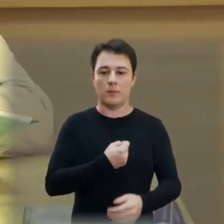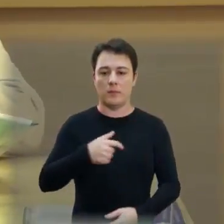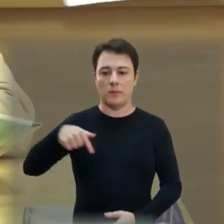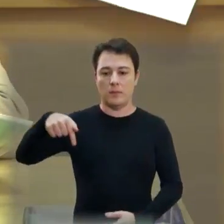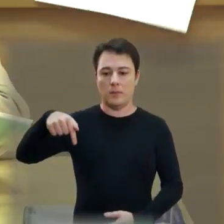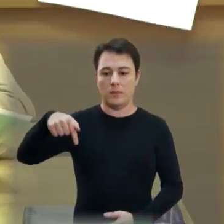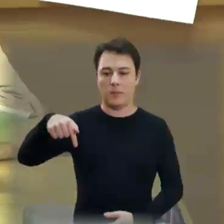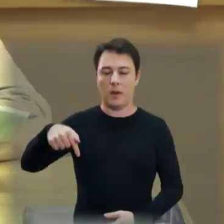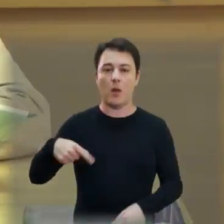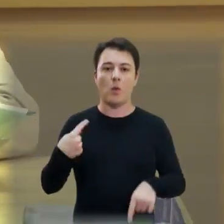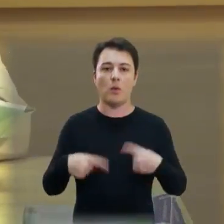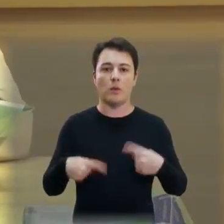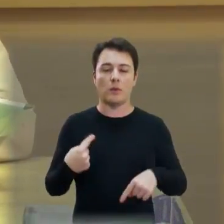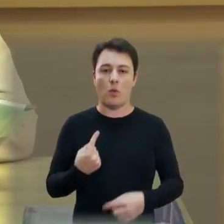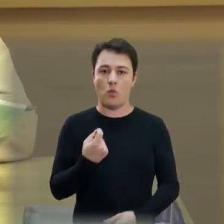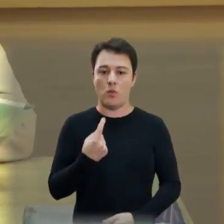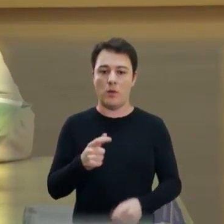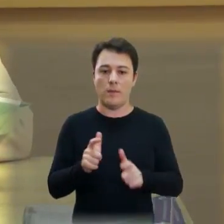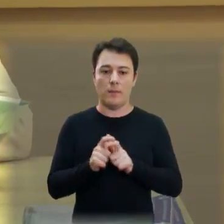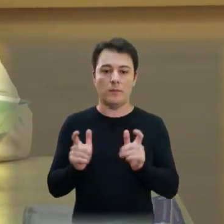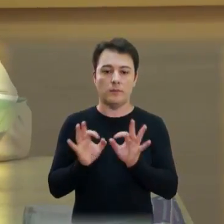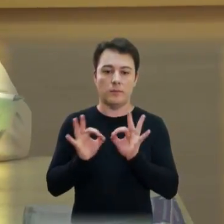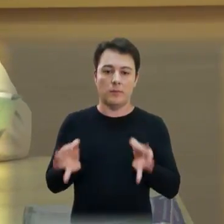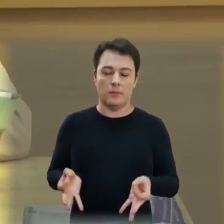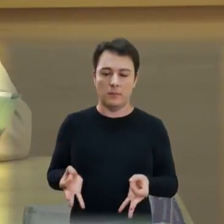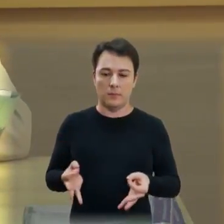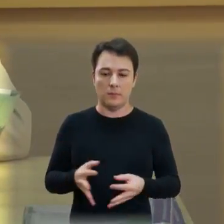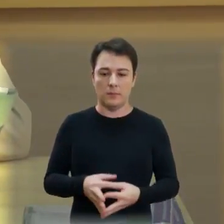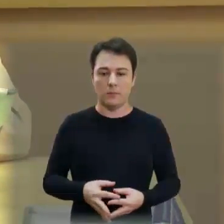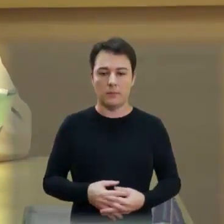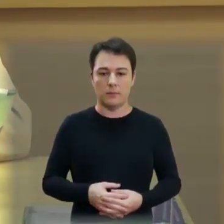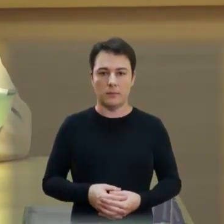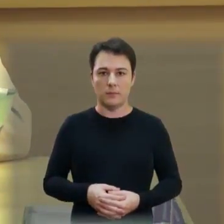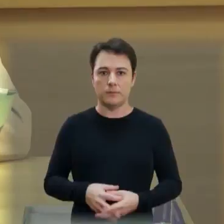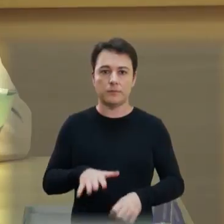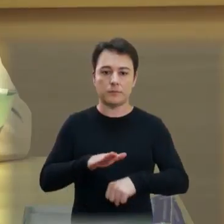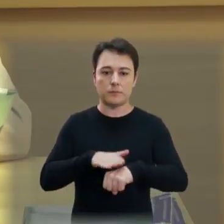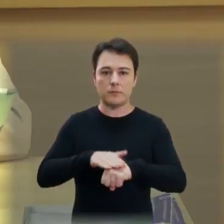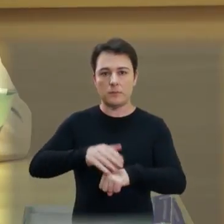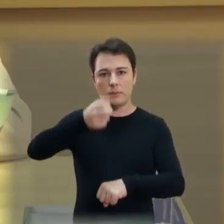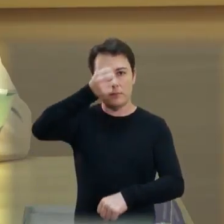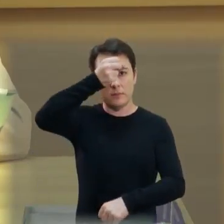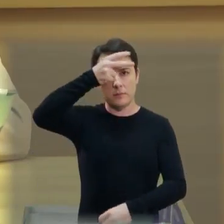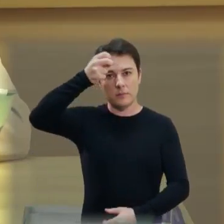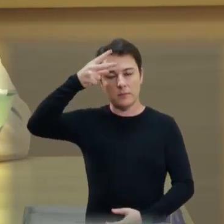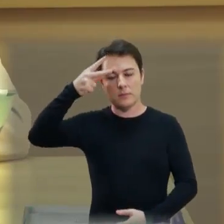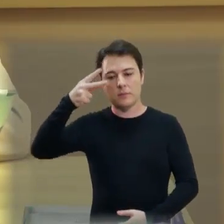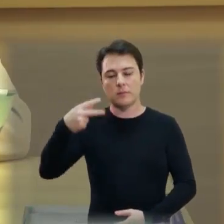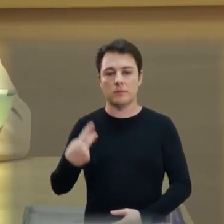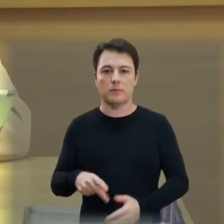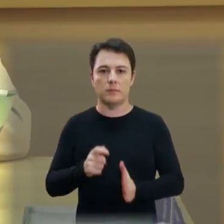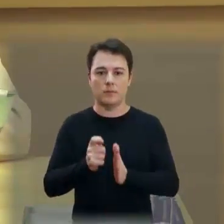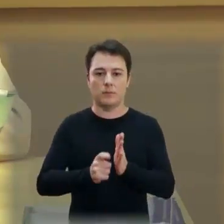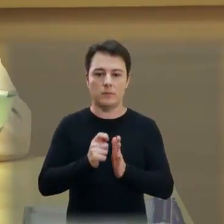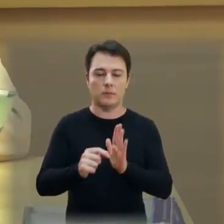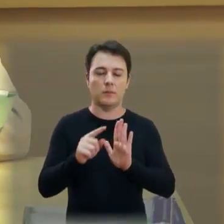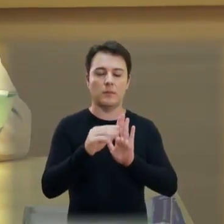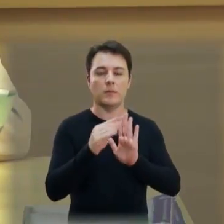7. Única discussão e votação, maioria simples, votação simbólica. Interessado, Prefeitura do município de Araraquara, projeto de